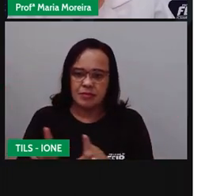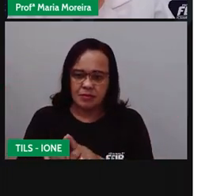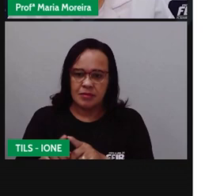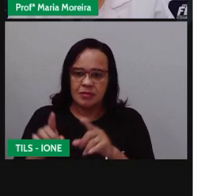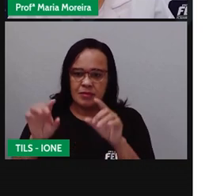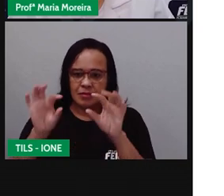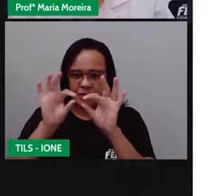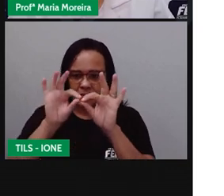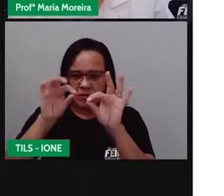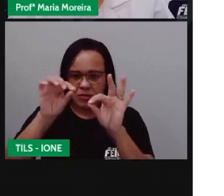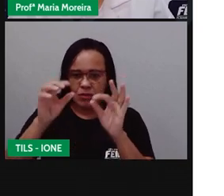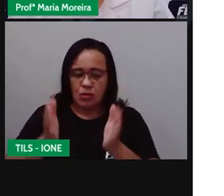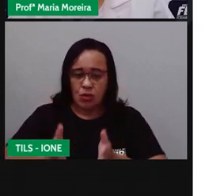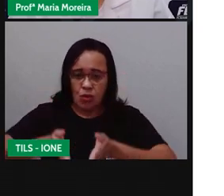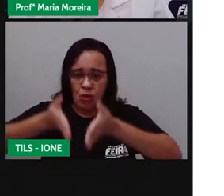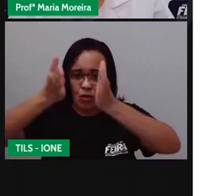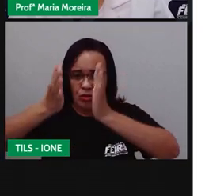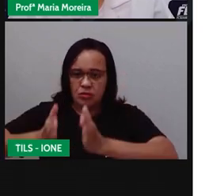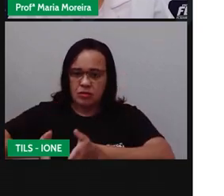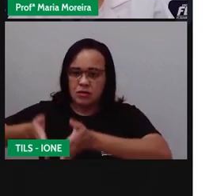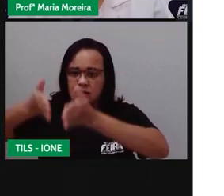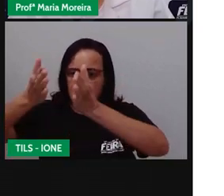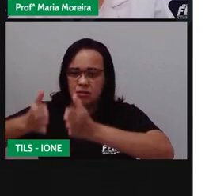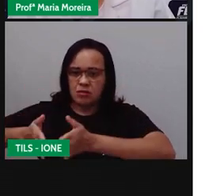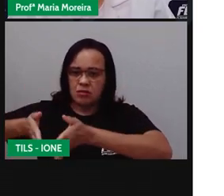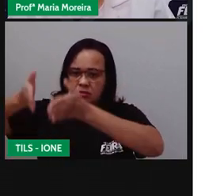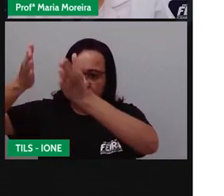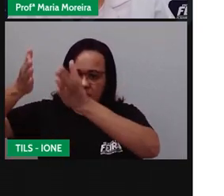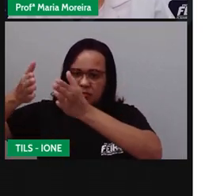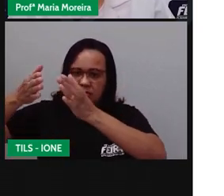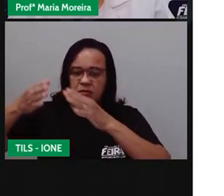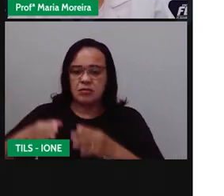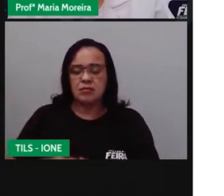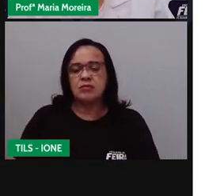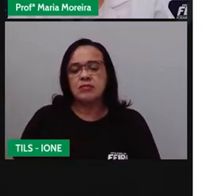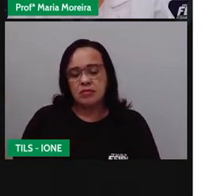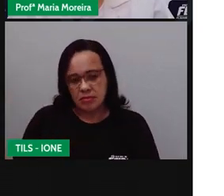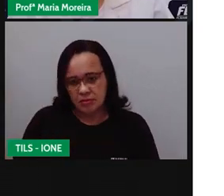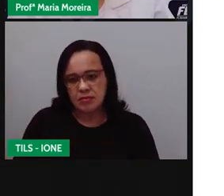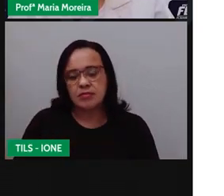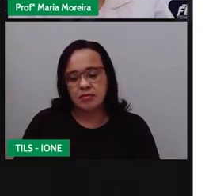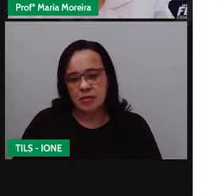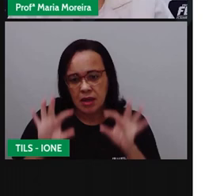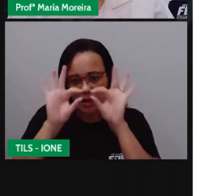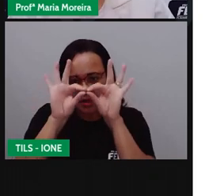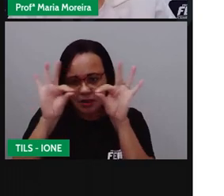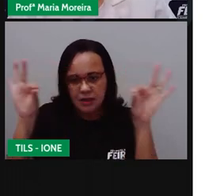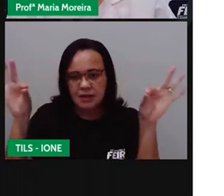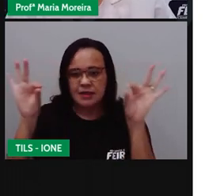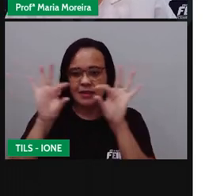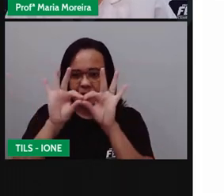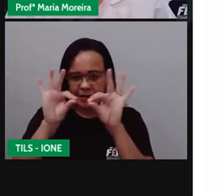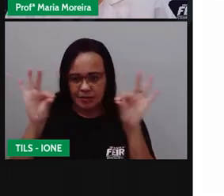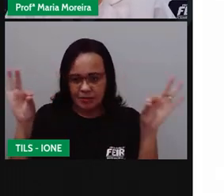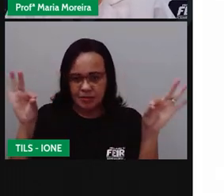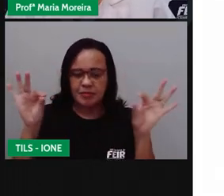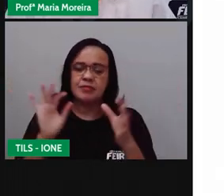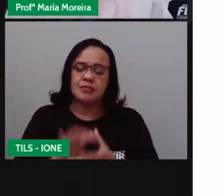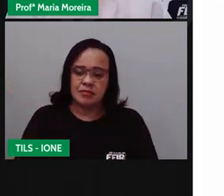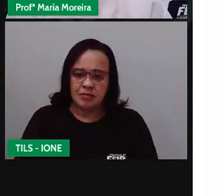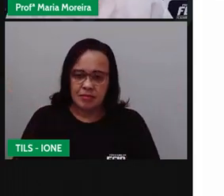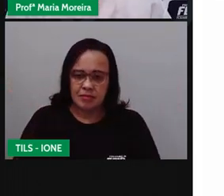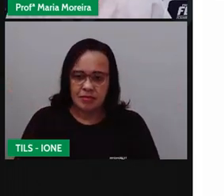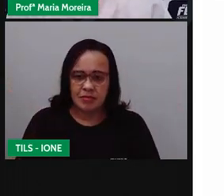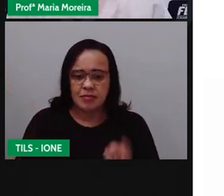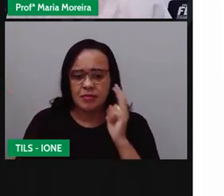só. Coluna, linha, ó. A depender da posição que você colocar ele, certo? Bom, isso